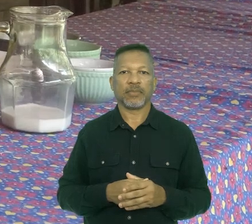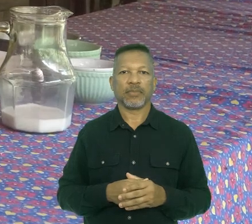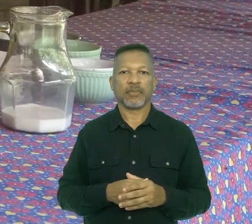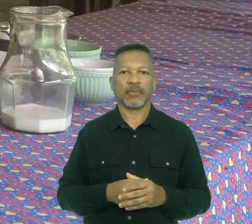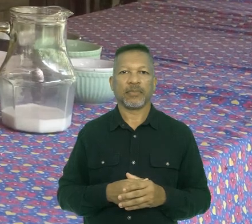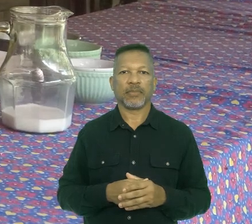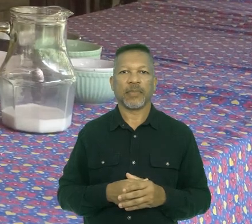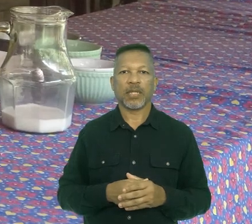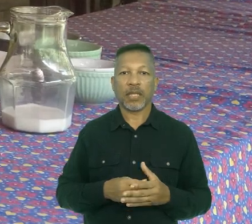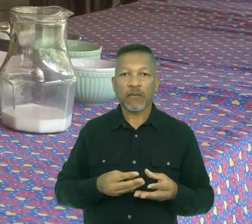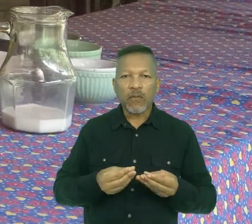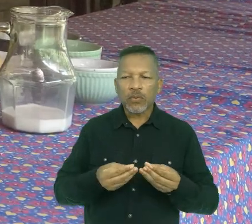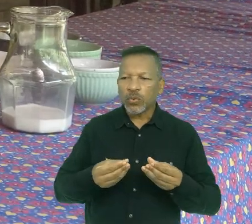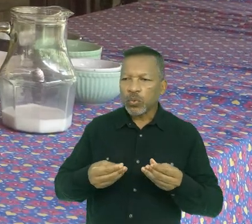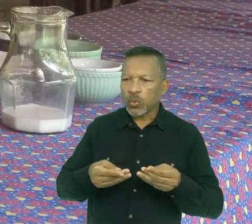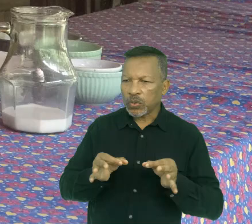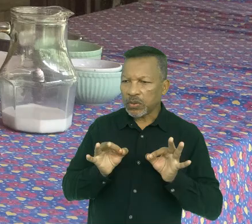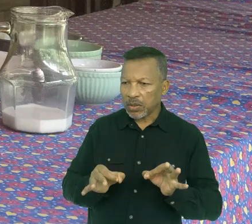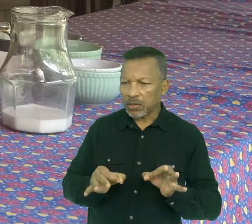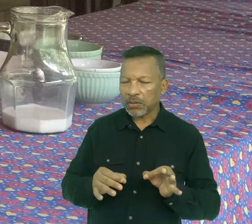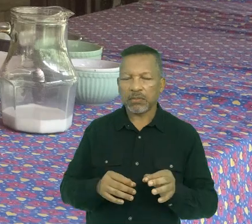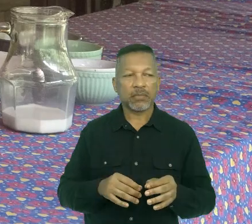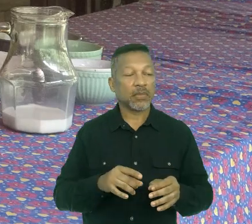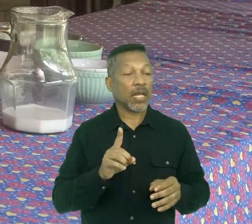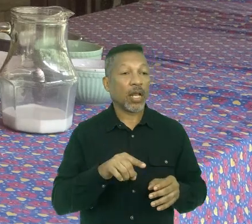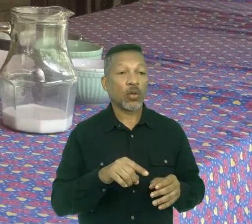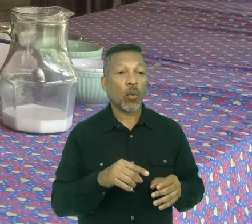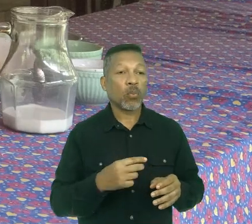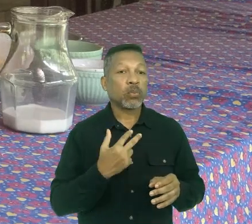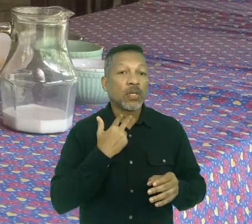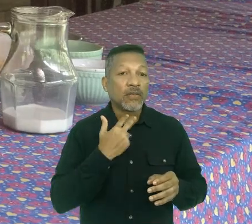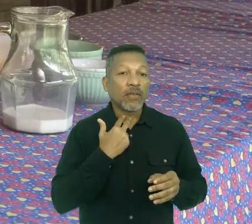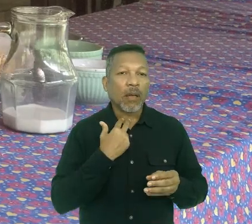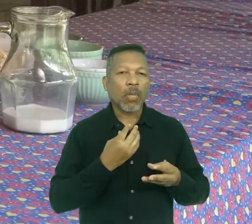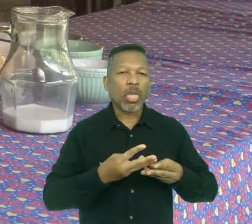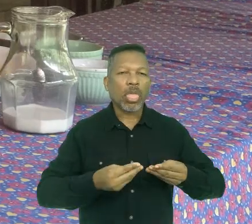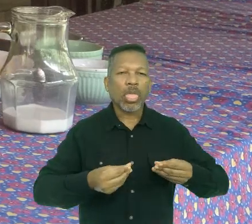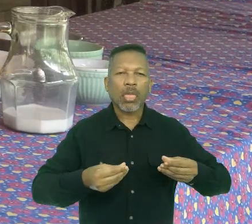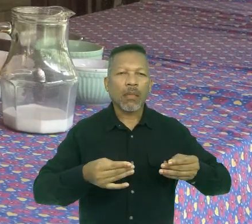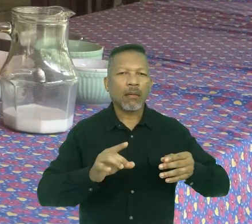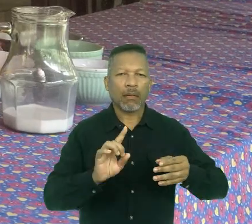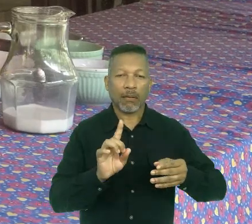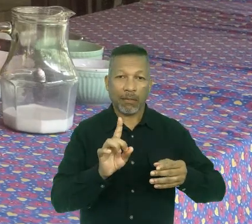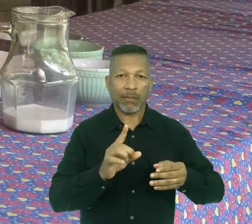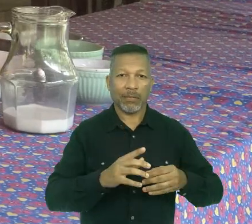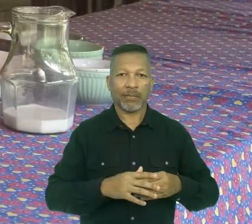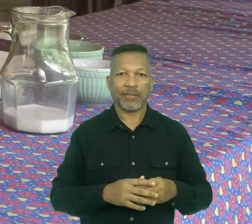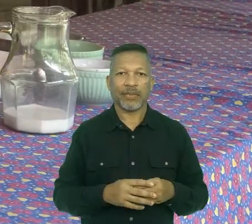Tem que ficar numa textura específica? Ela não pode ficar muito rala, tem uma